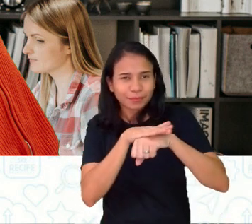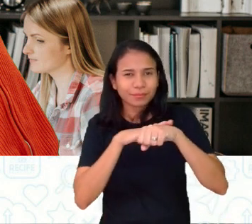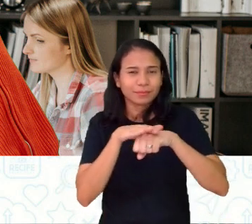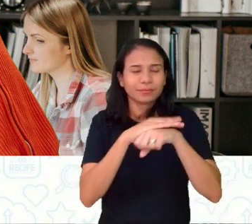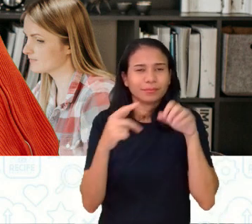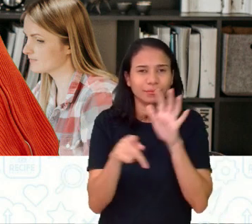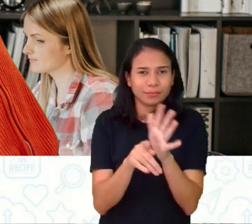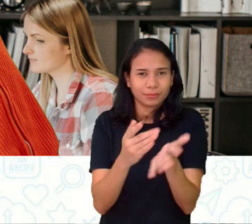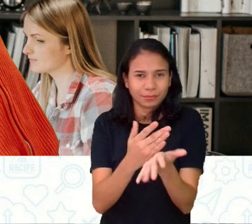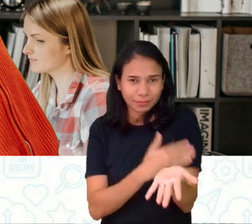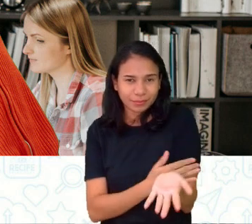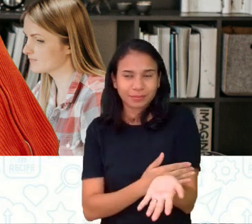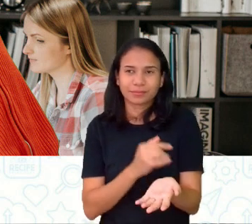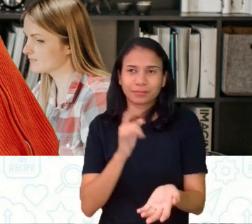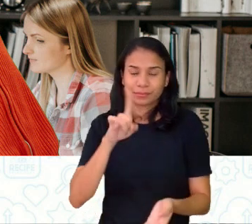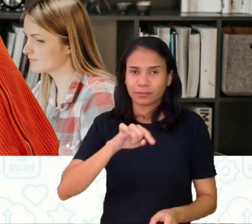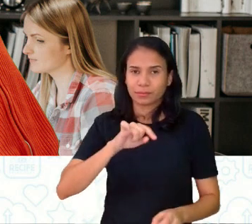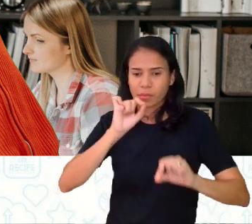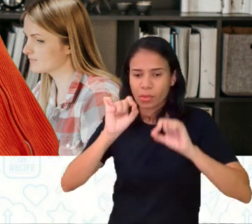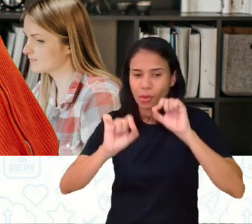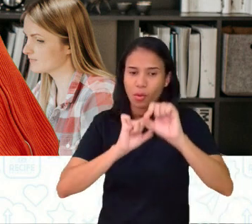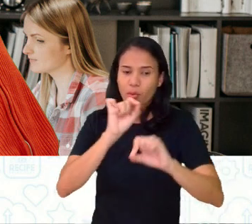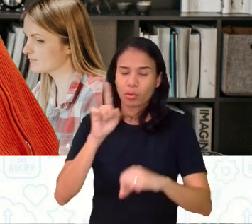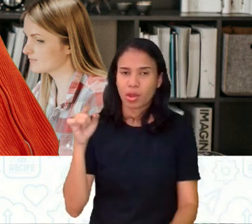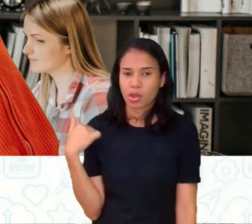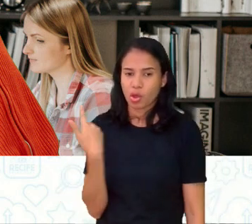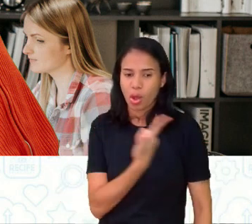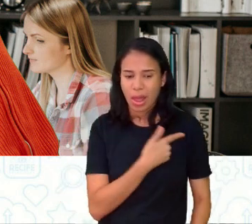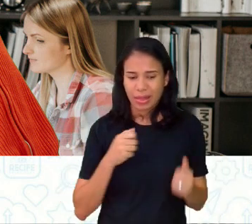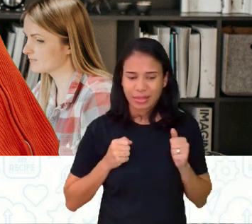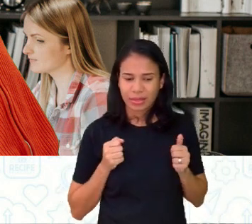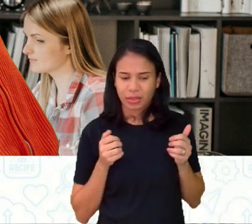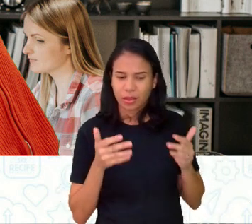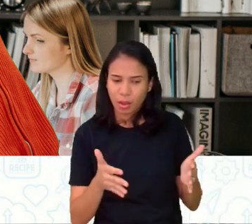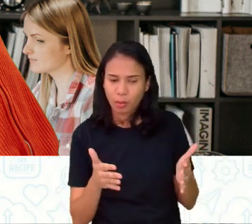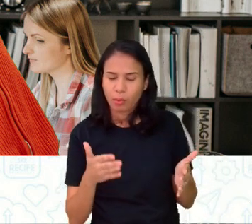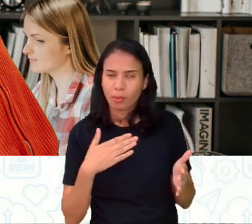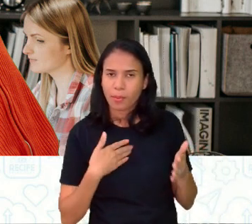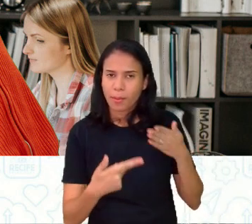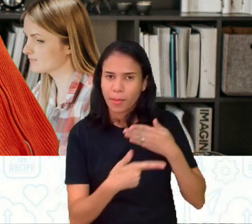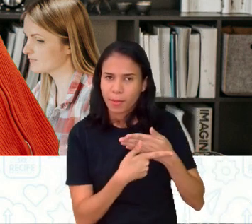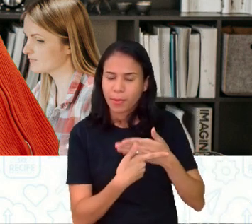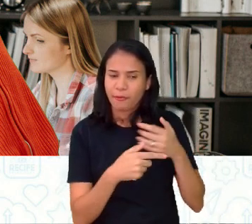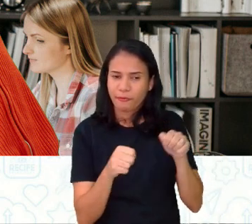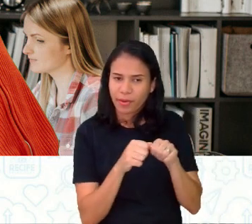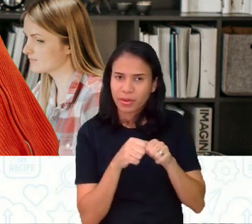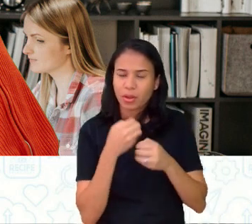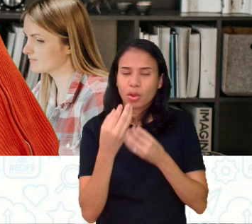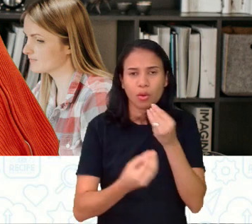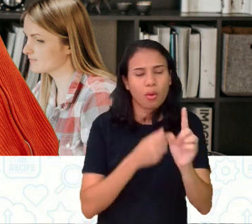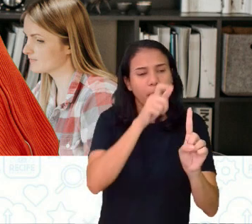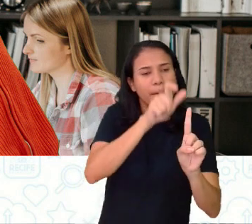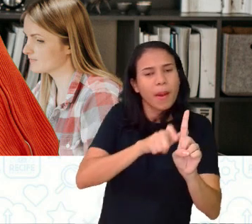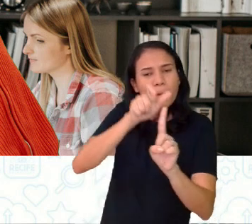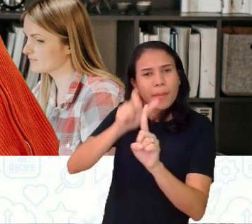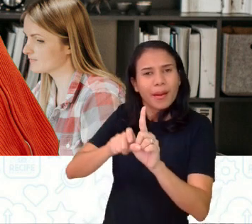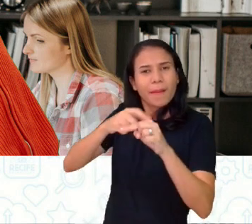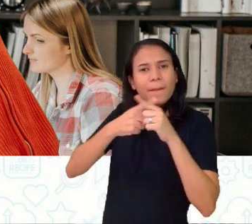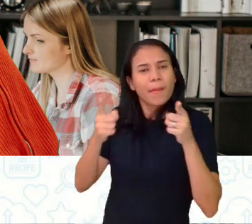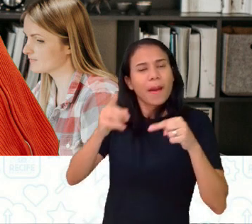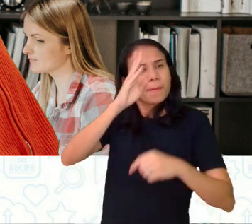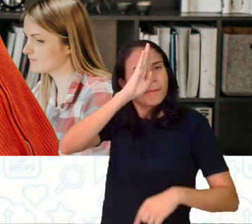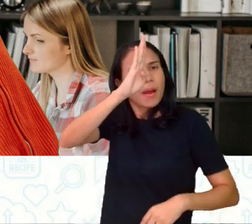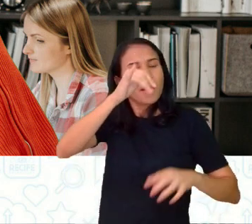pouco anteriormente, né? Será o que a gente faz, né? Não só em termos individuais, mas